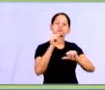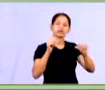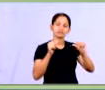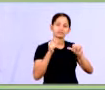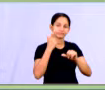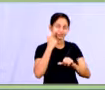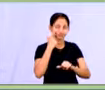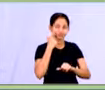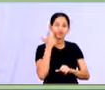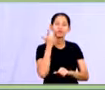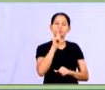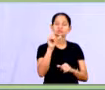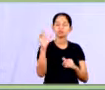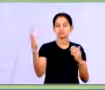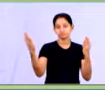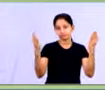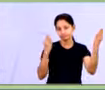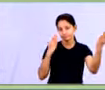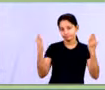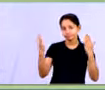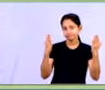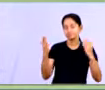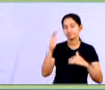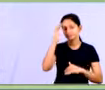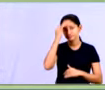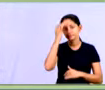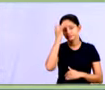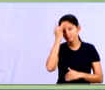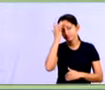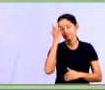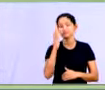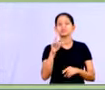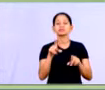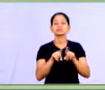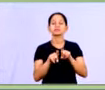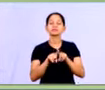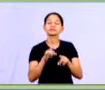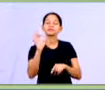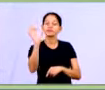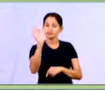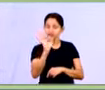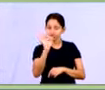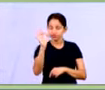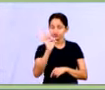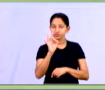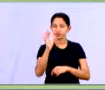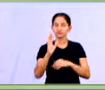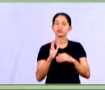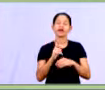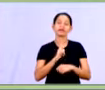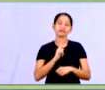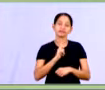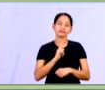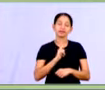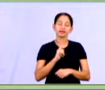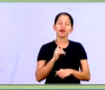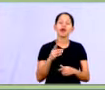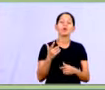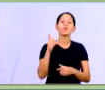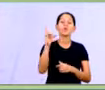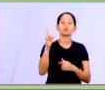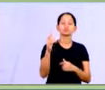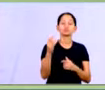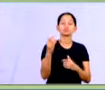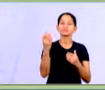agora. E a gente vai conseguir comparar e fica bem mais fácil. Existe a taxa mínima de atratividade. E aí a gente vai a um outro